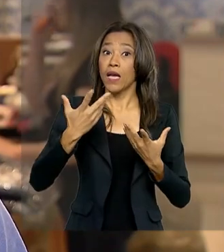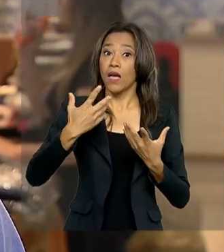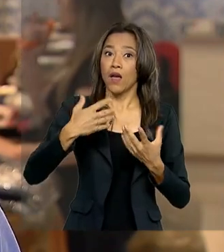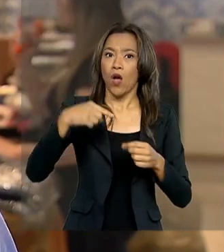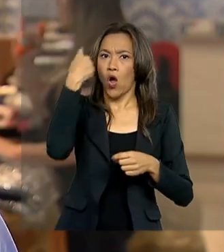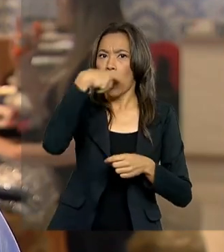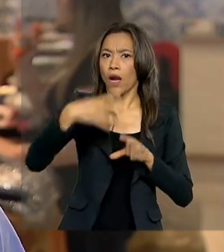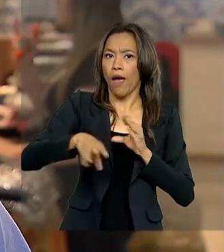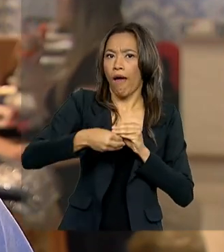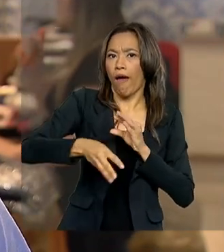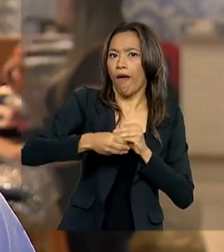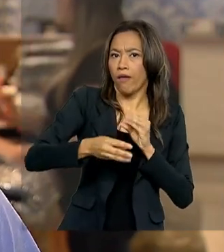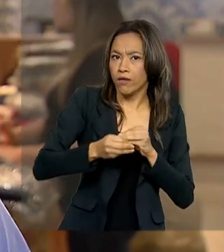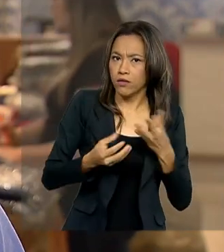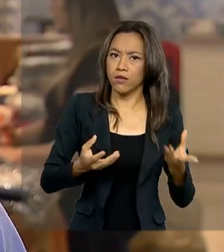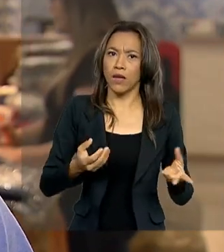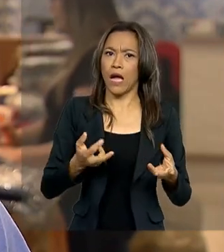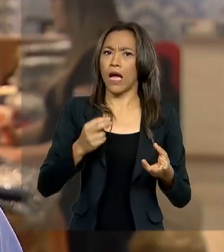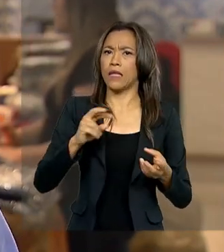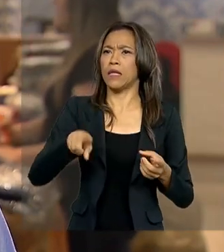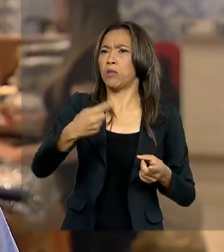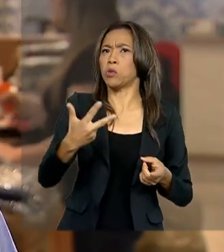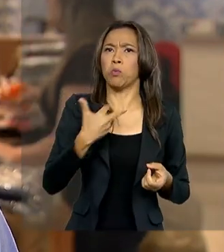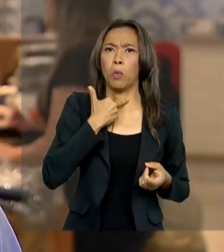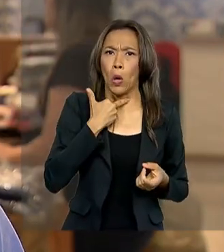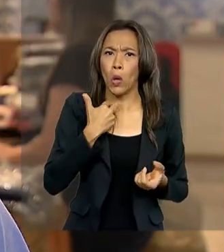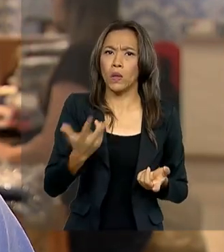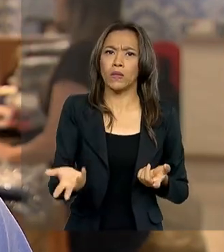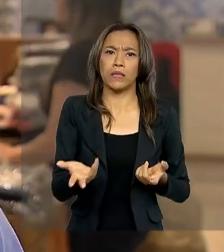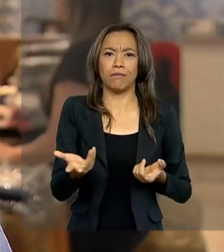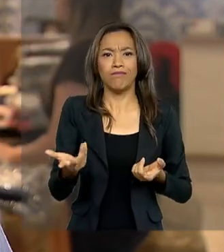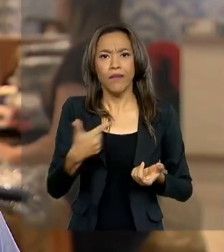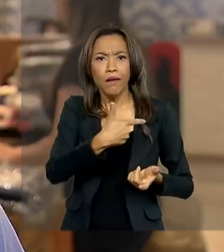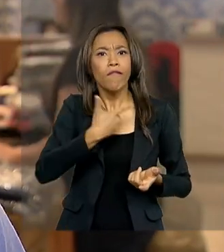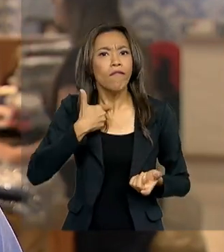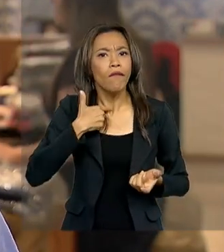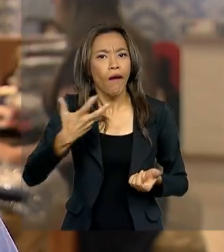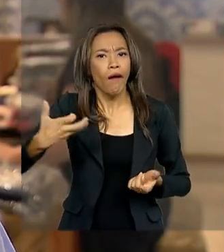no máximo duas, depois isso não pode mais, você tem que fechar. E o funcionário, mesmo que queira trabalhar, não pode.